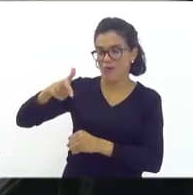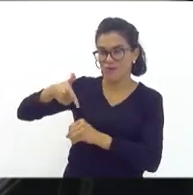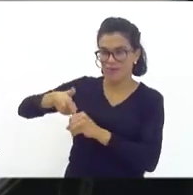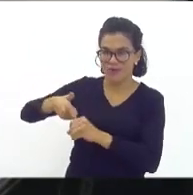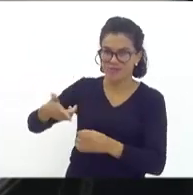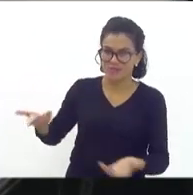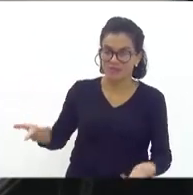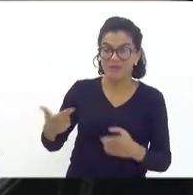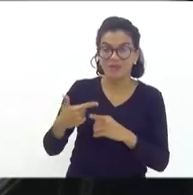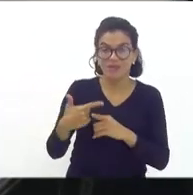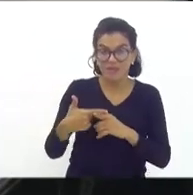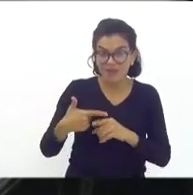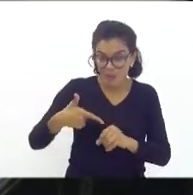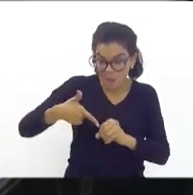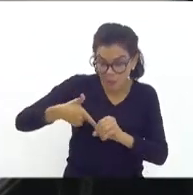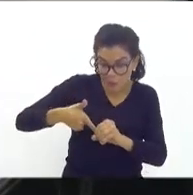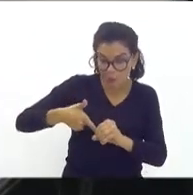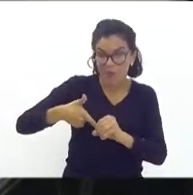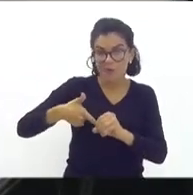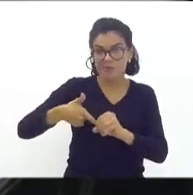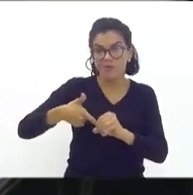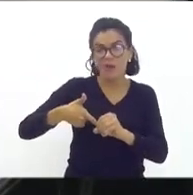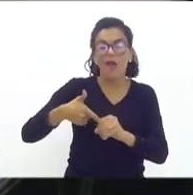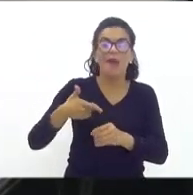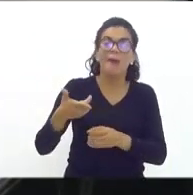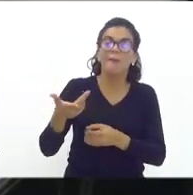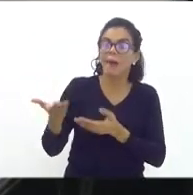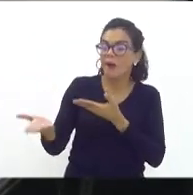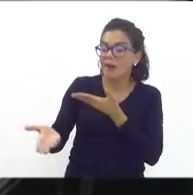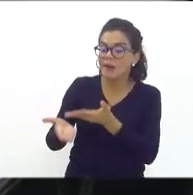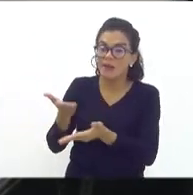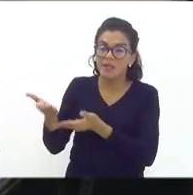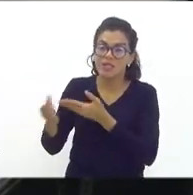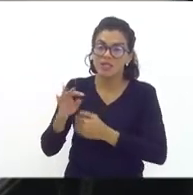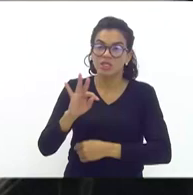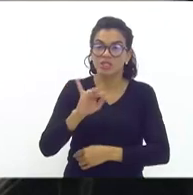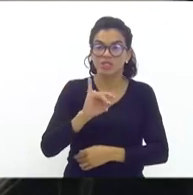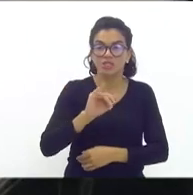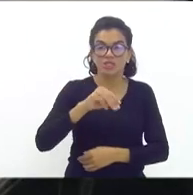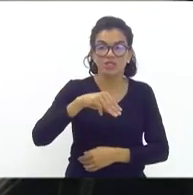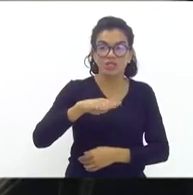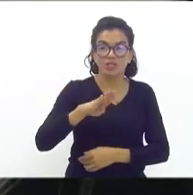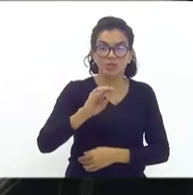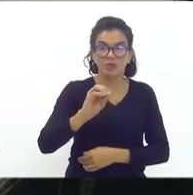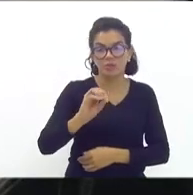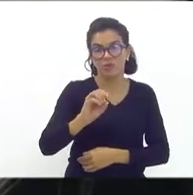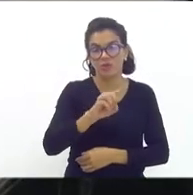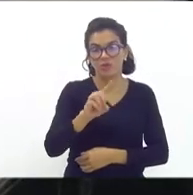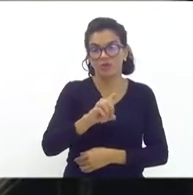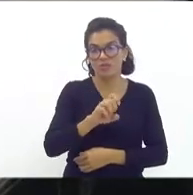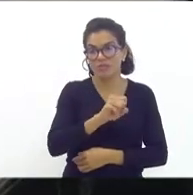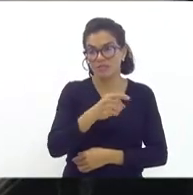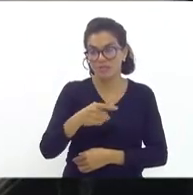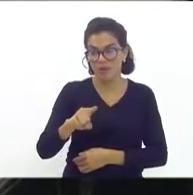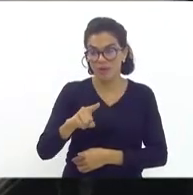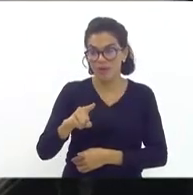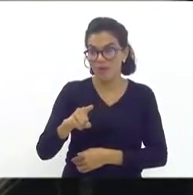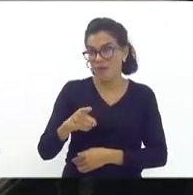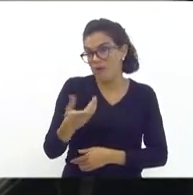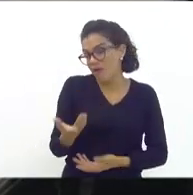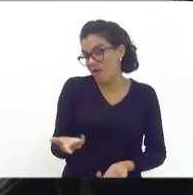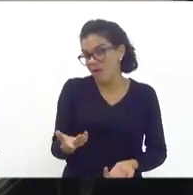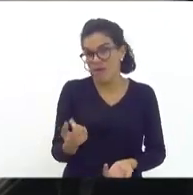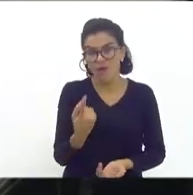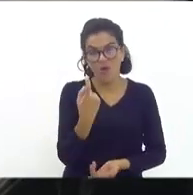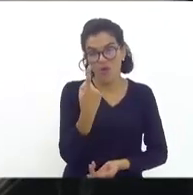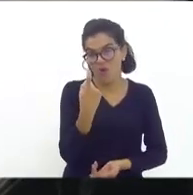porque o posto de gasolina deve ser para atender a rede timbozão Porque é o único que tem dentro de Itaperuna é ele que carrega em Campos Então